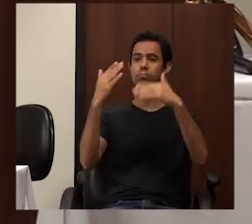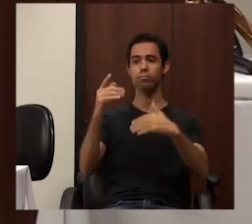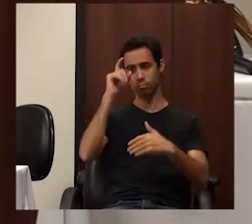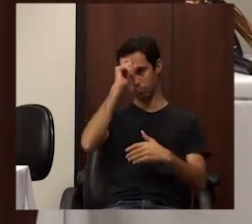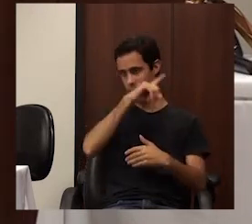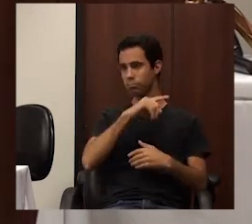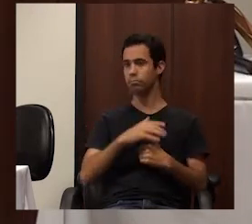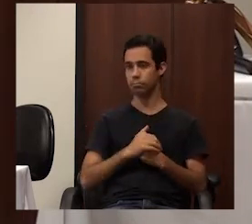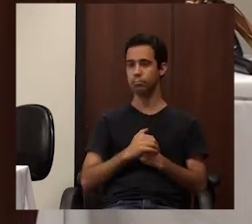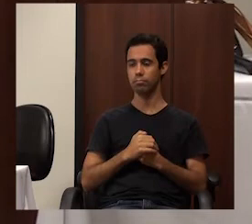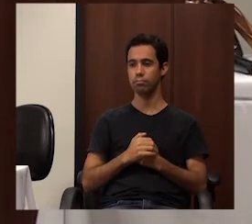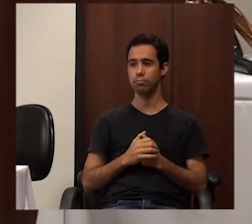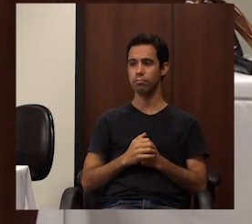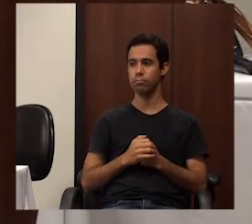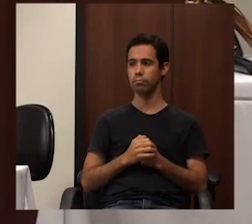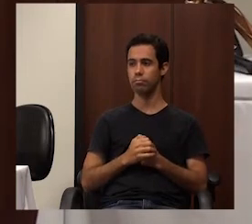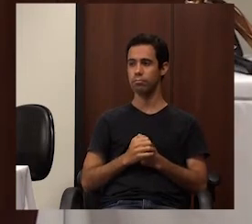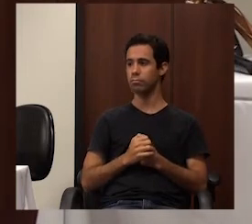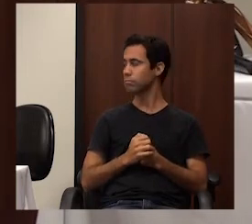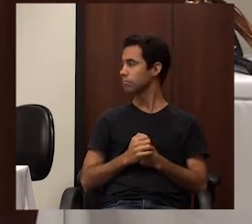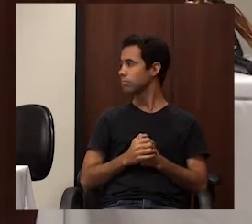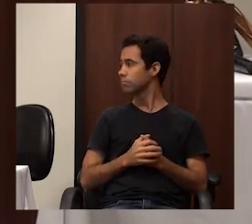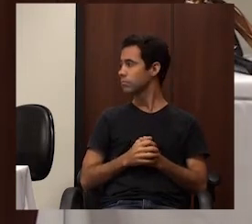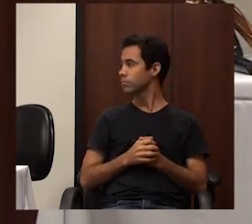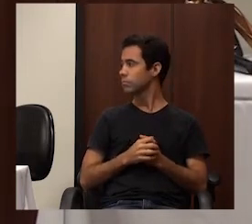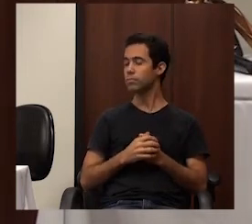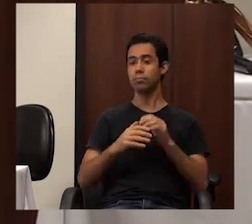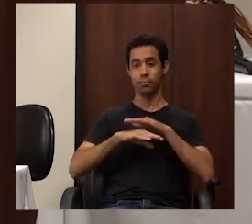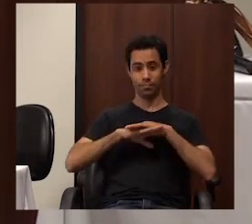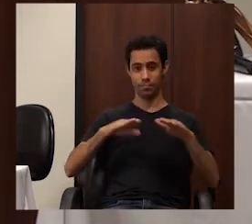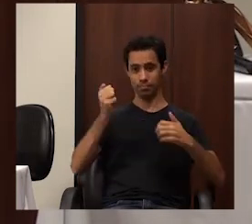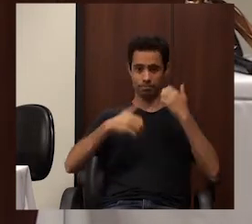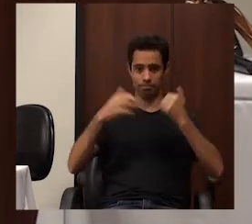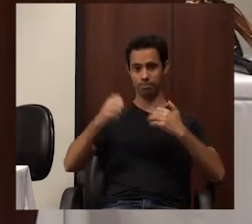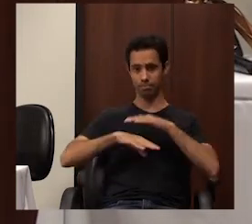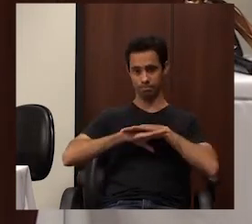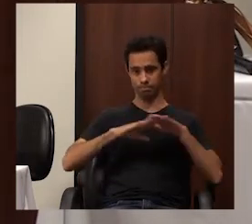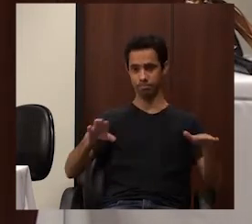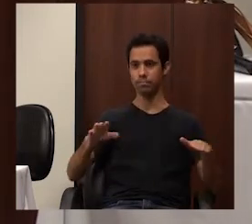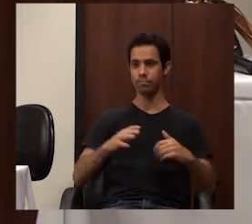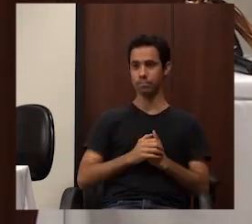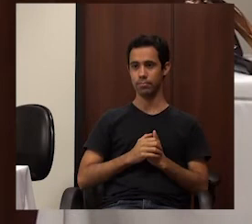habilidade. Bom, então agora eu encerro a minha fala.